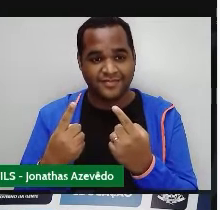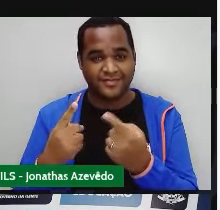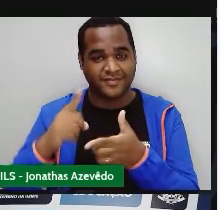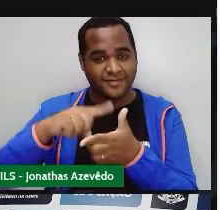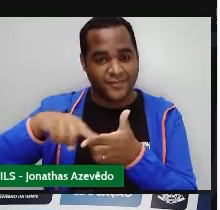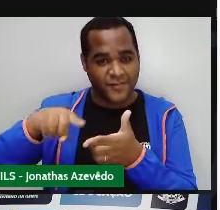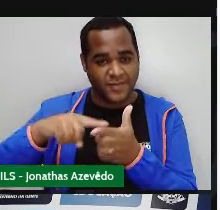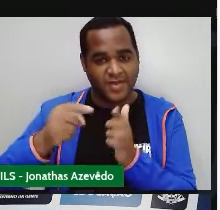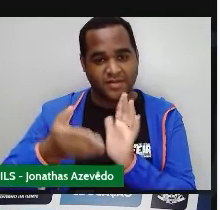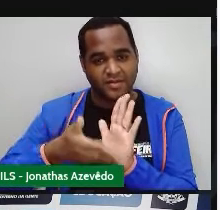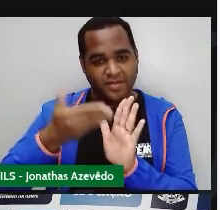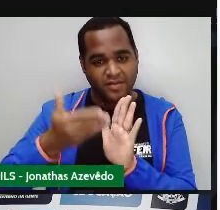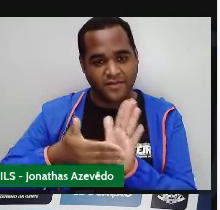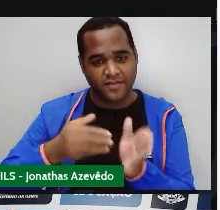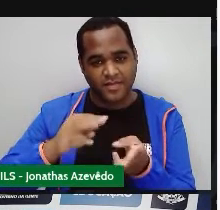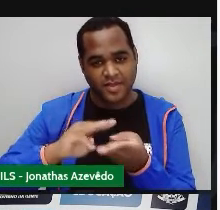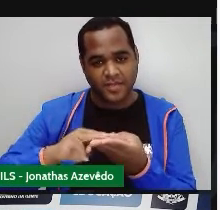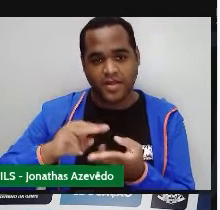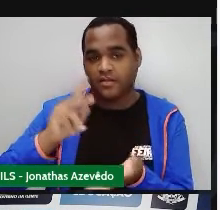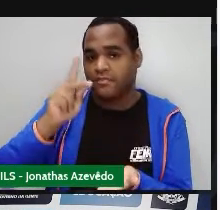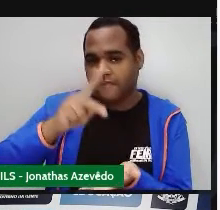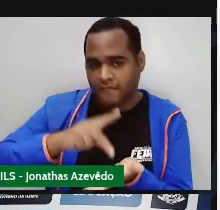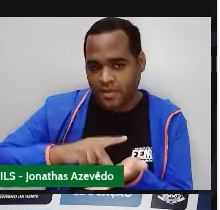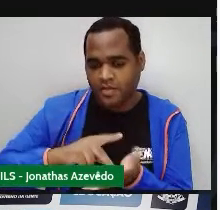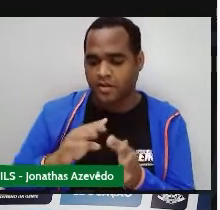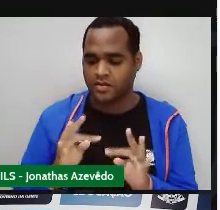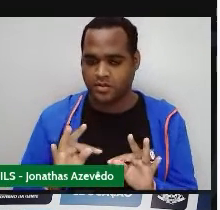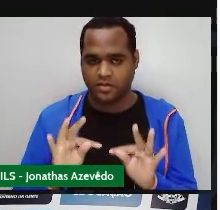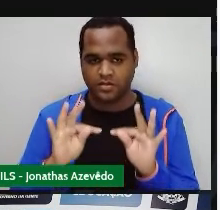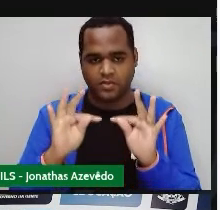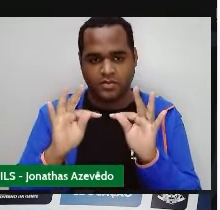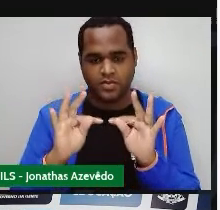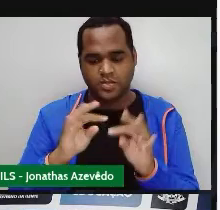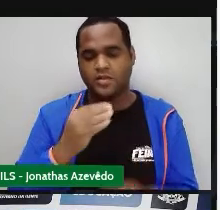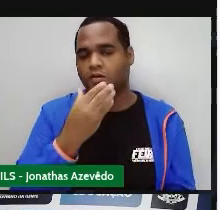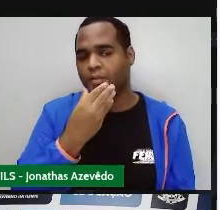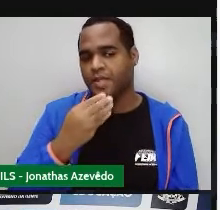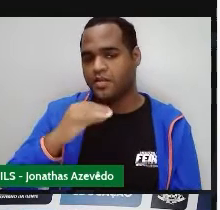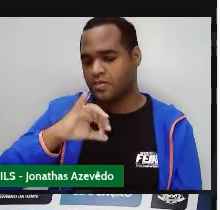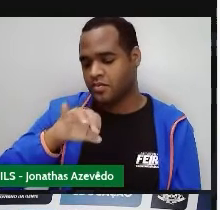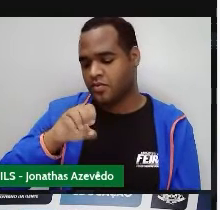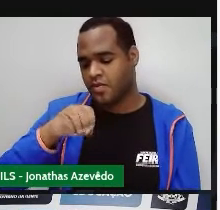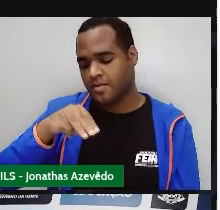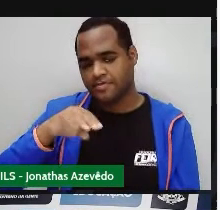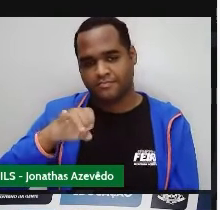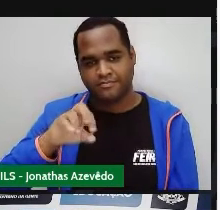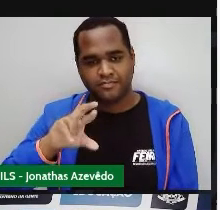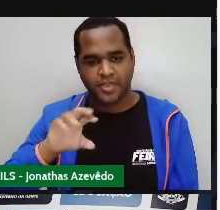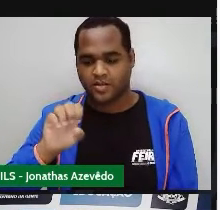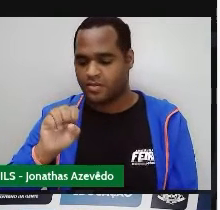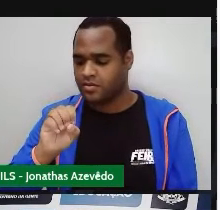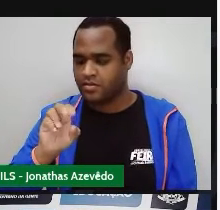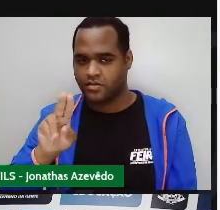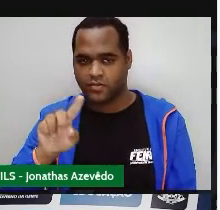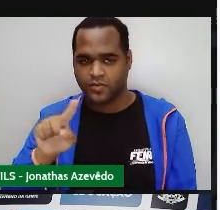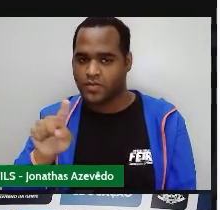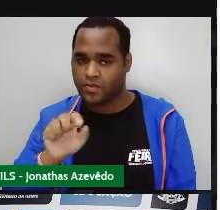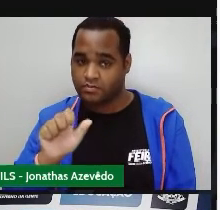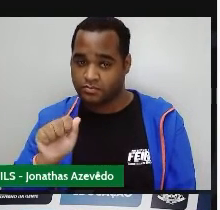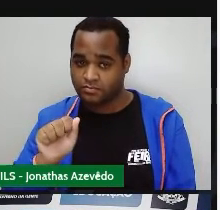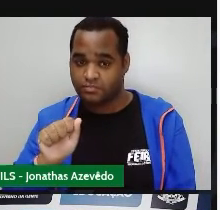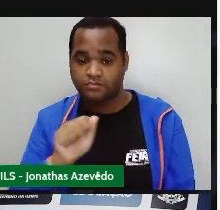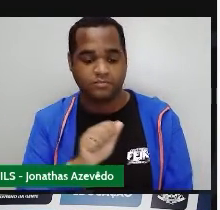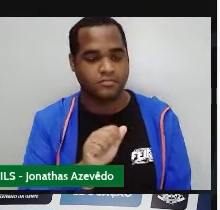que tá lá em um livro de matemática o nome desse livro matemática realidade tecnologia certo o autor desse livro